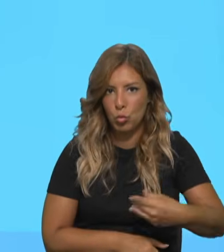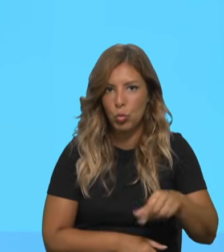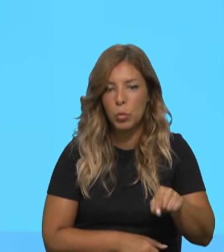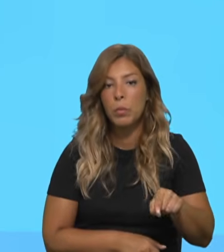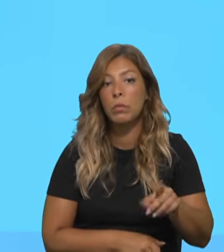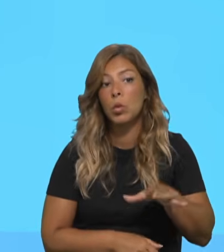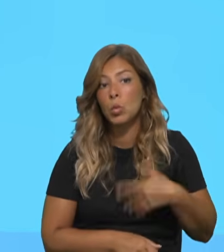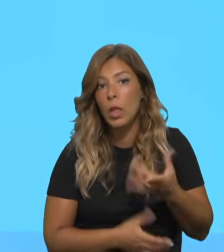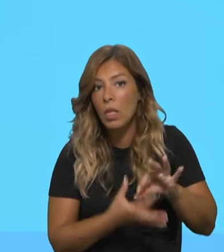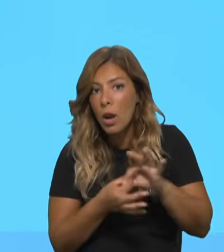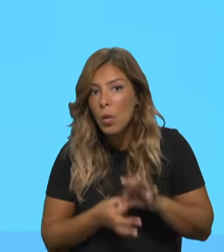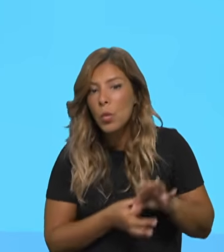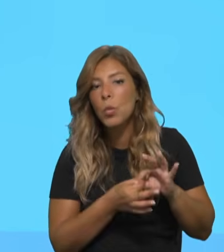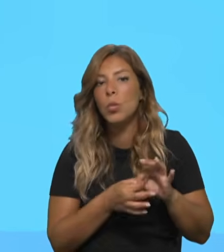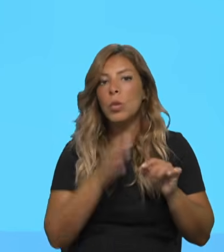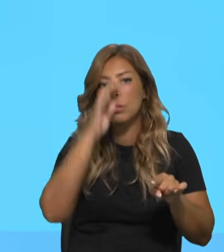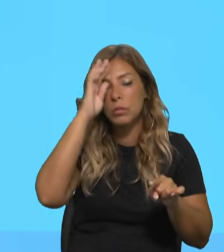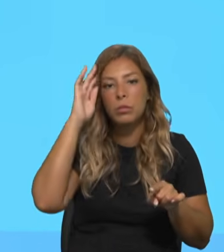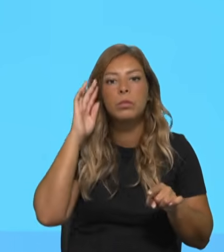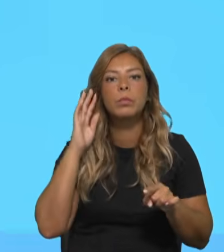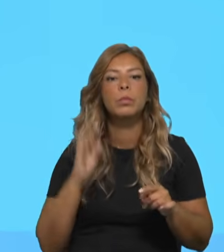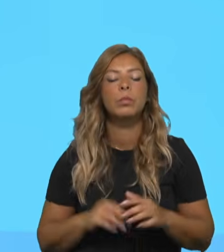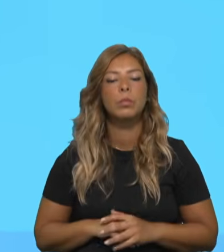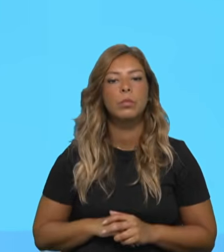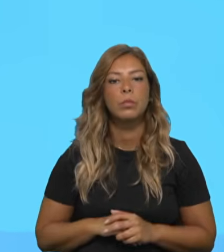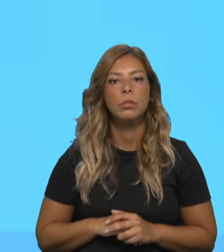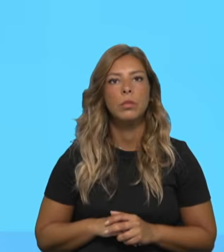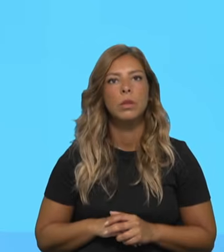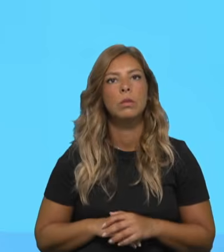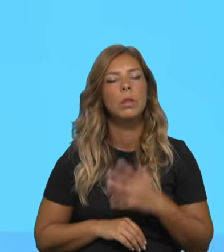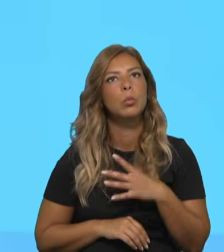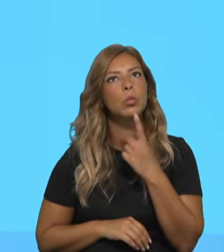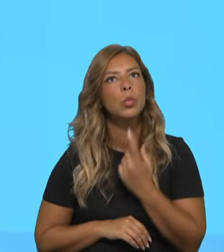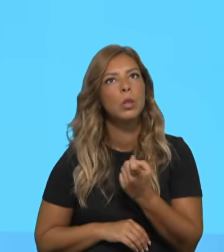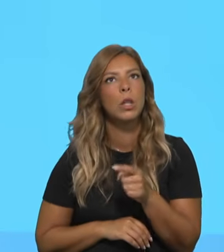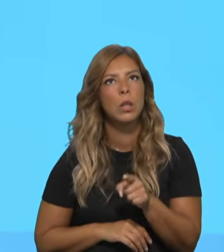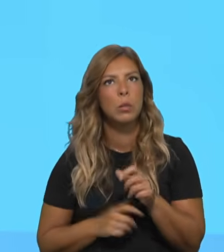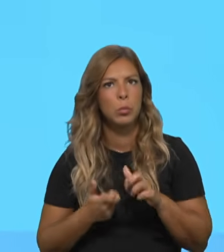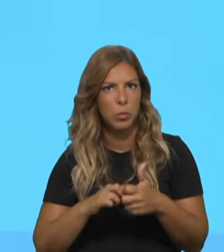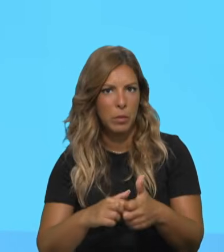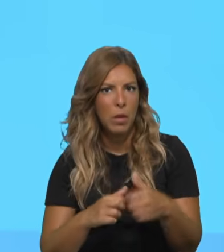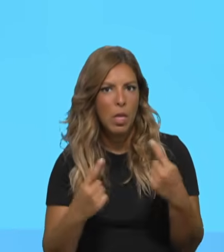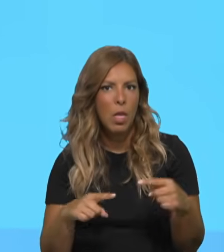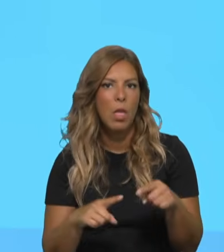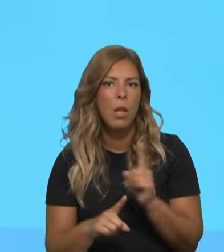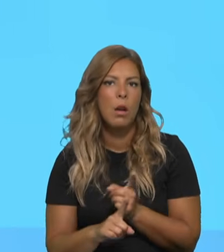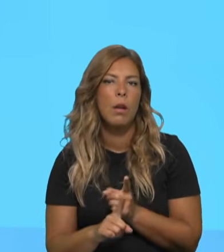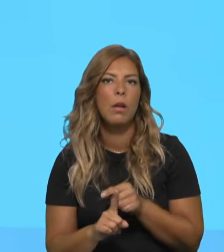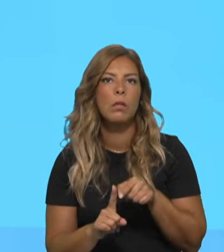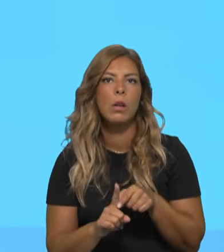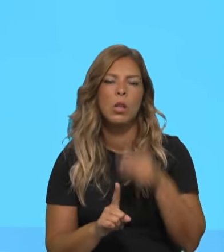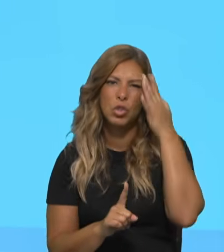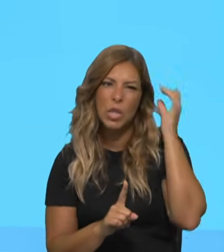solidários com o povo de Cabo Delgado. É um problema que tem o risco de ser